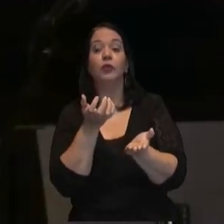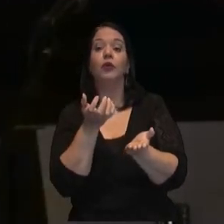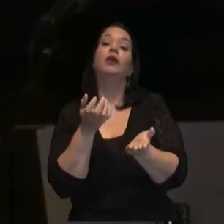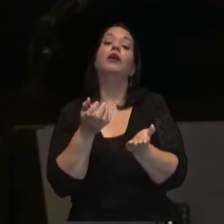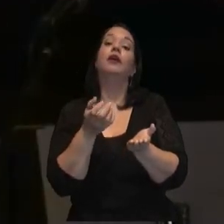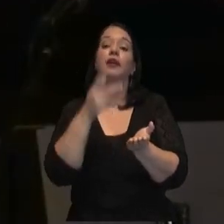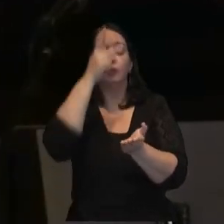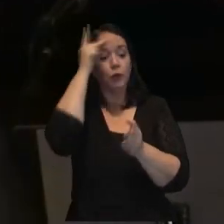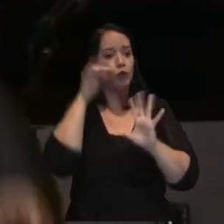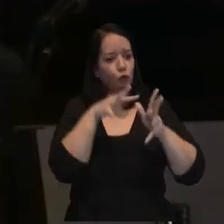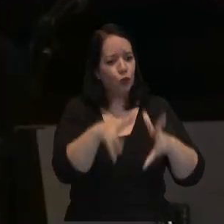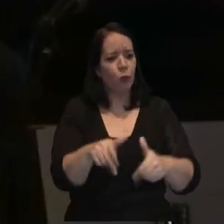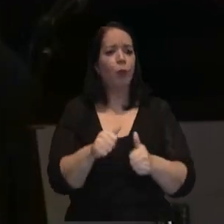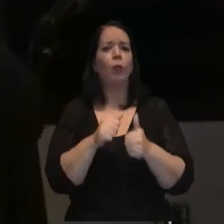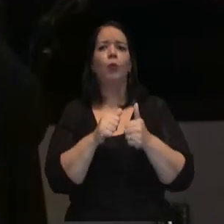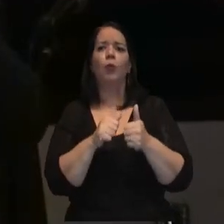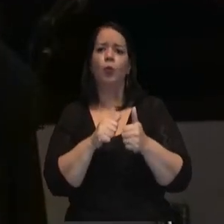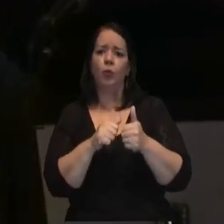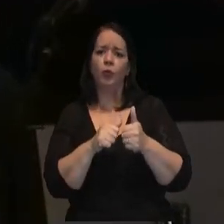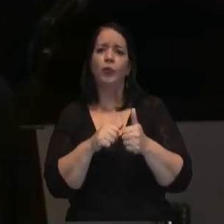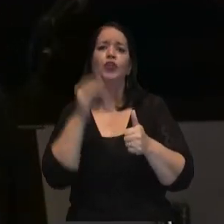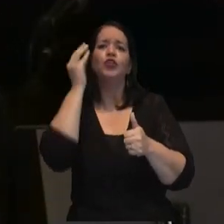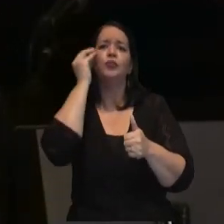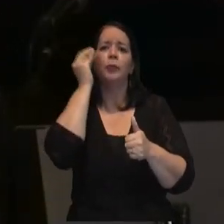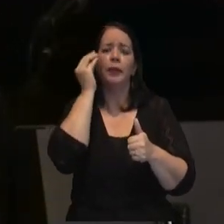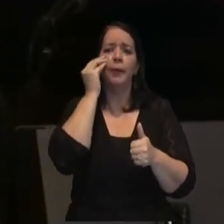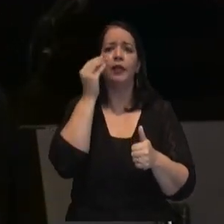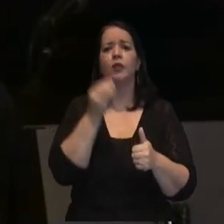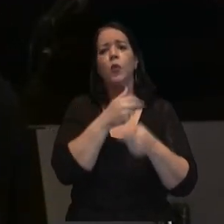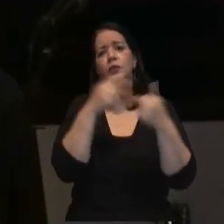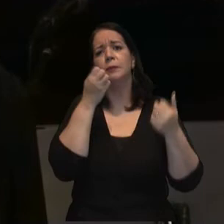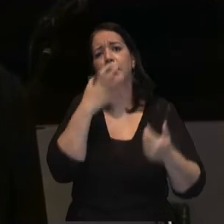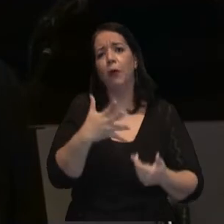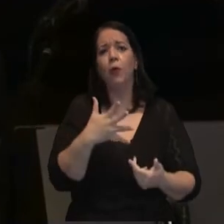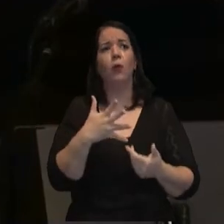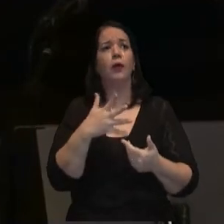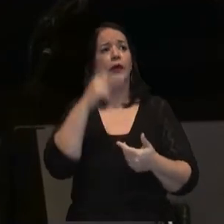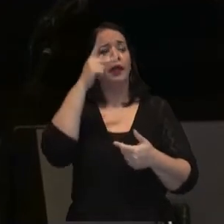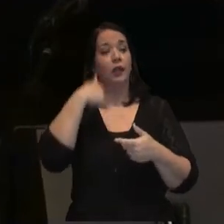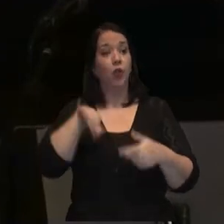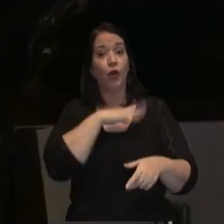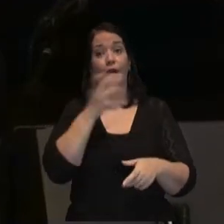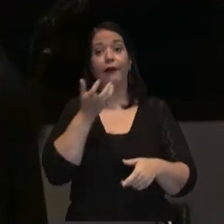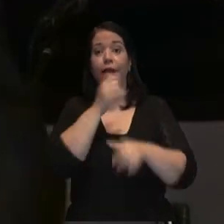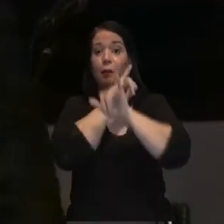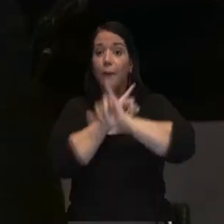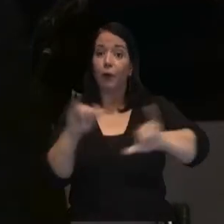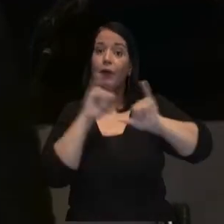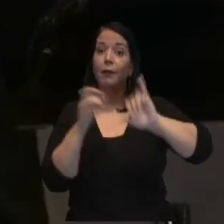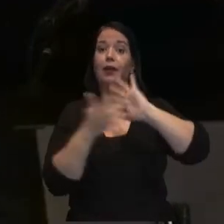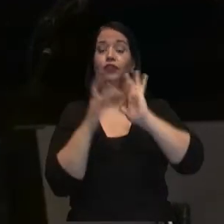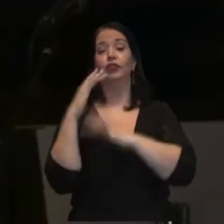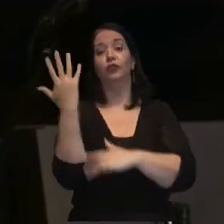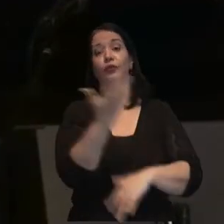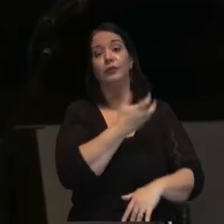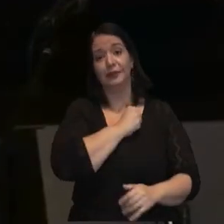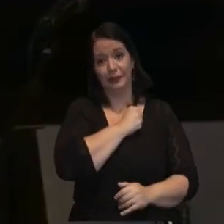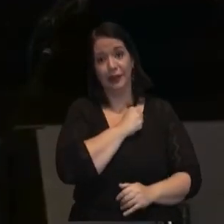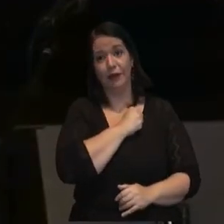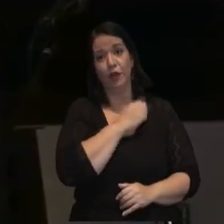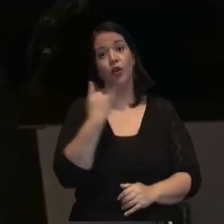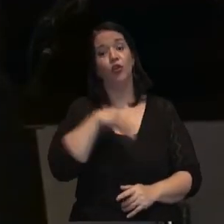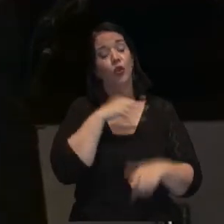queridos, temos sido instrumentos de Deus para agir contra o mal com o bem, de uma forma